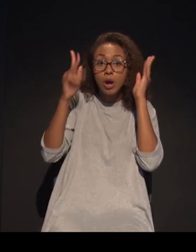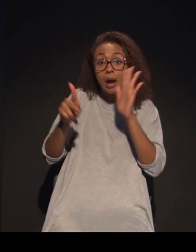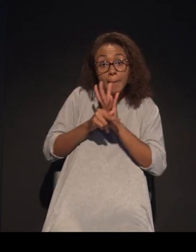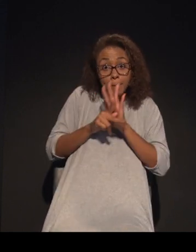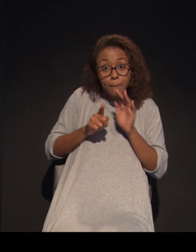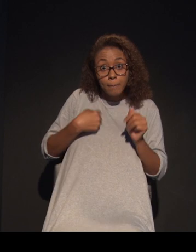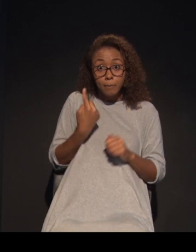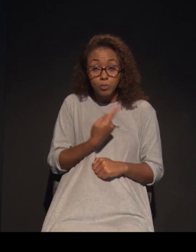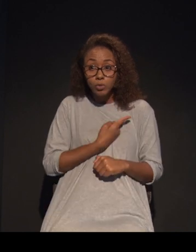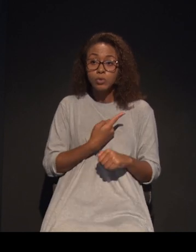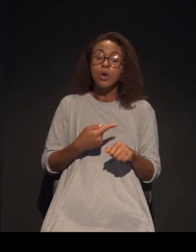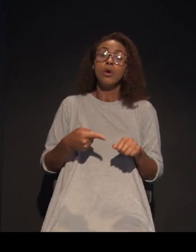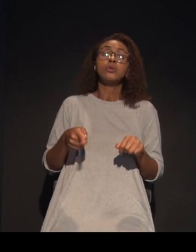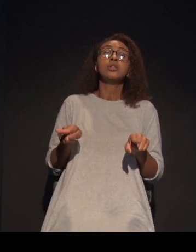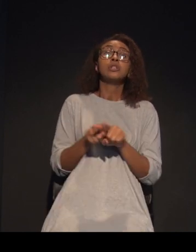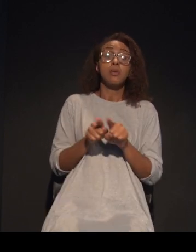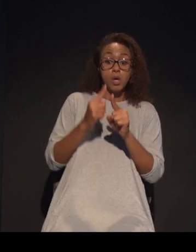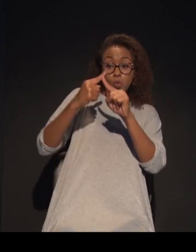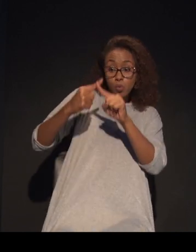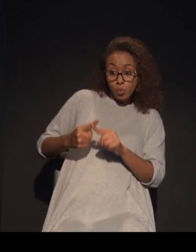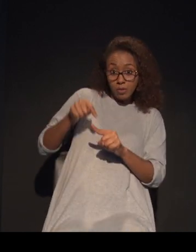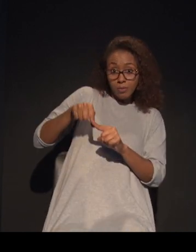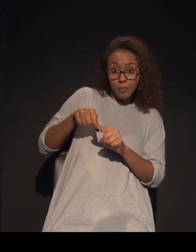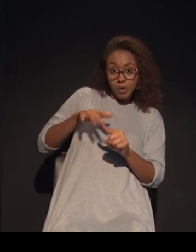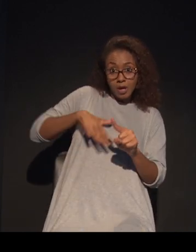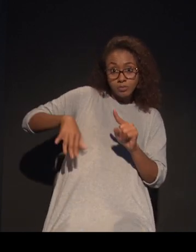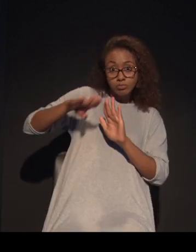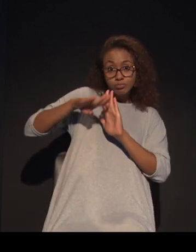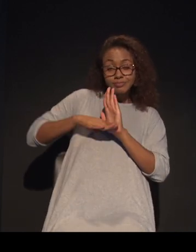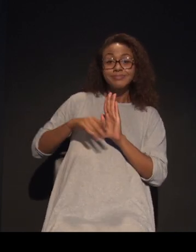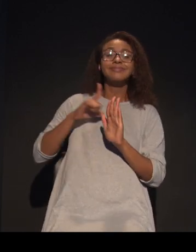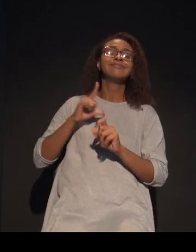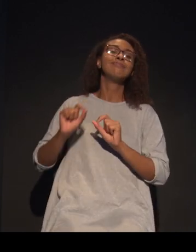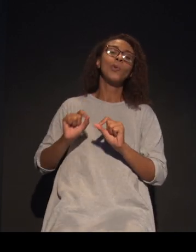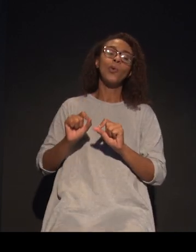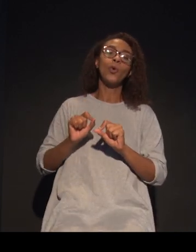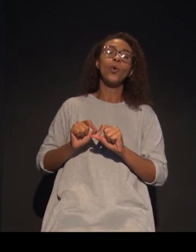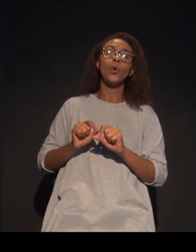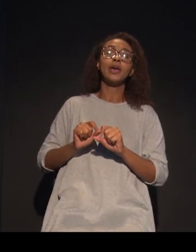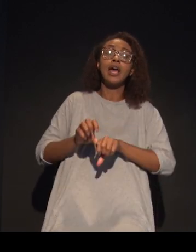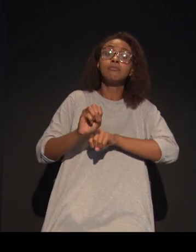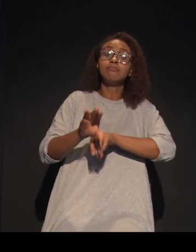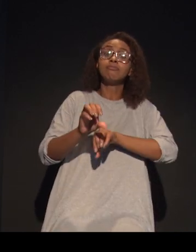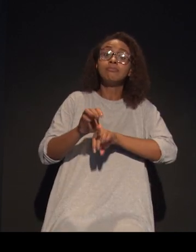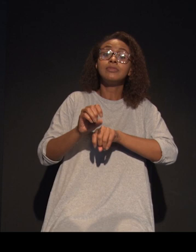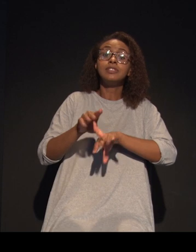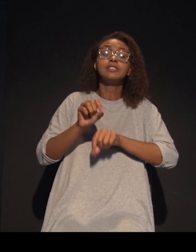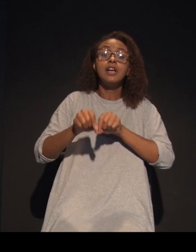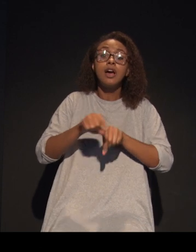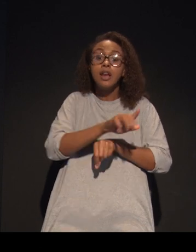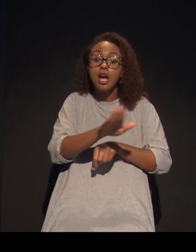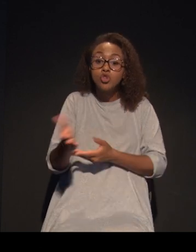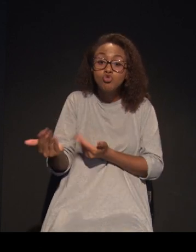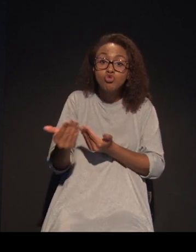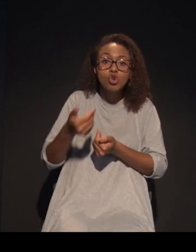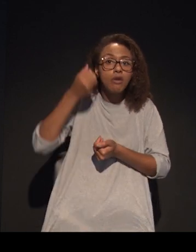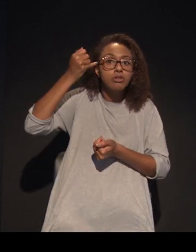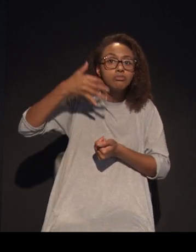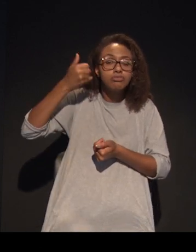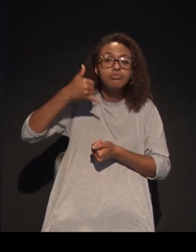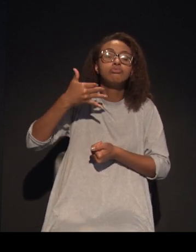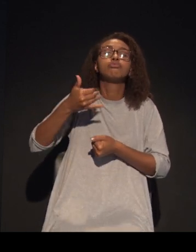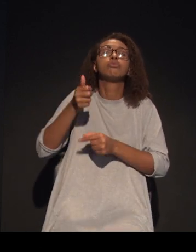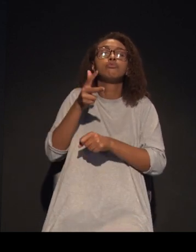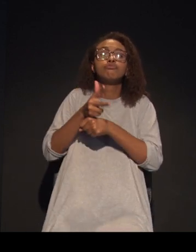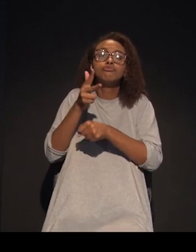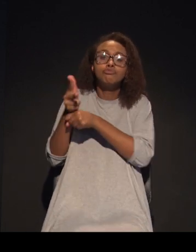dentro de si esse campeonato tem uma capacitação de audiovisual do jovem para manusear a câmera e filmadora